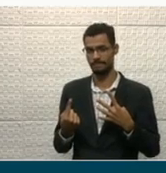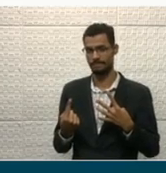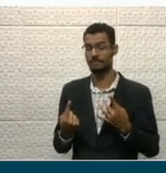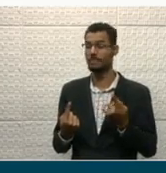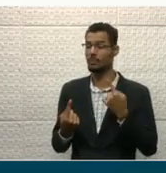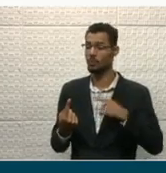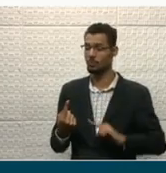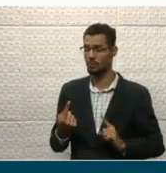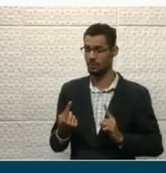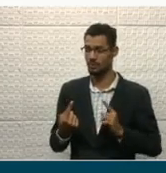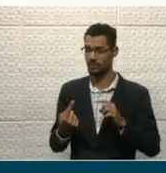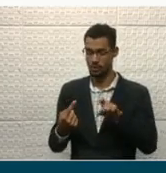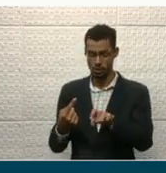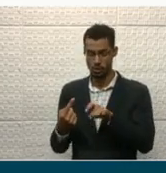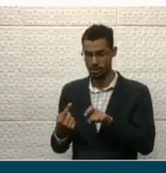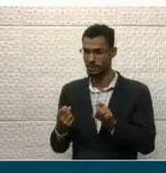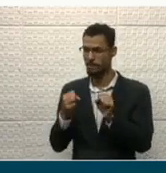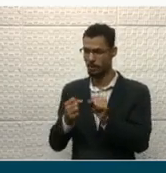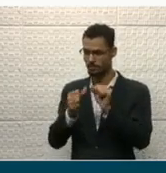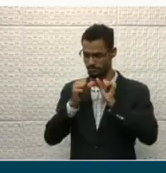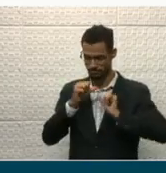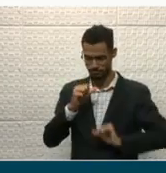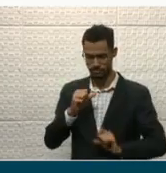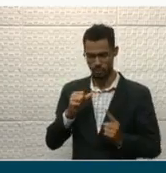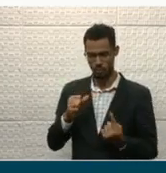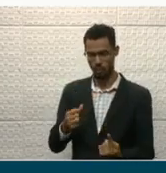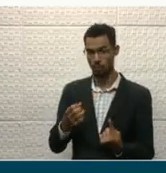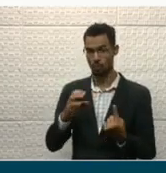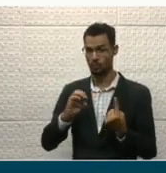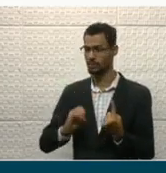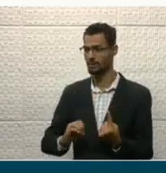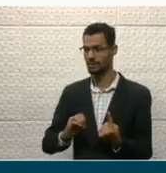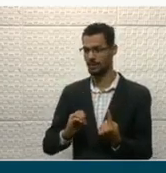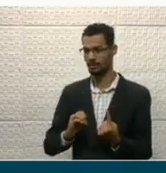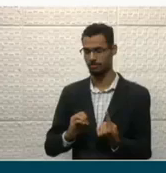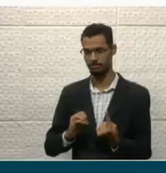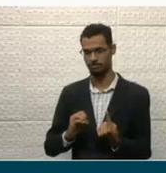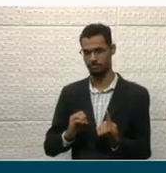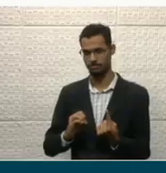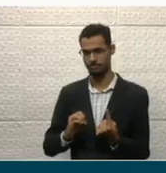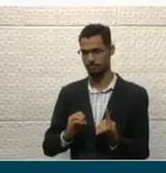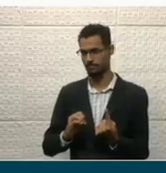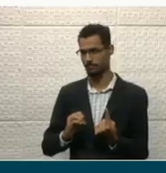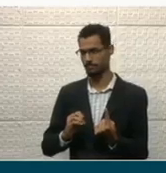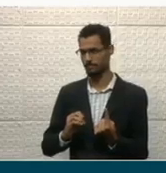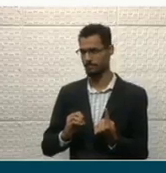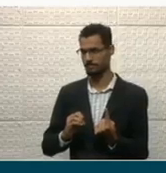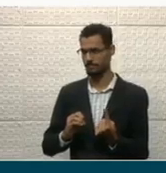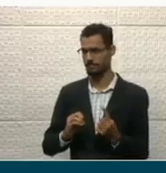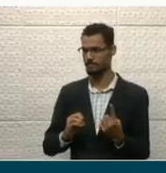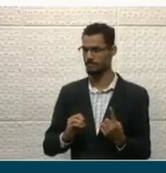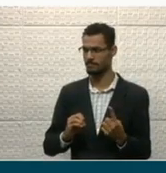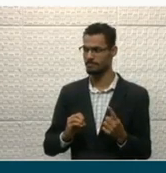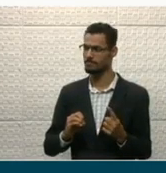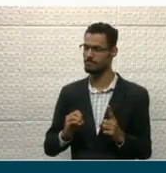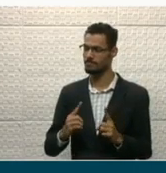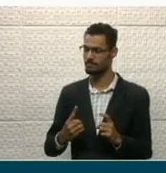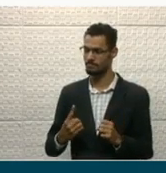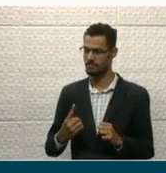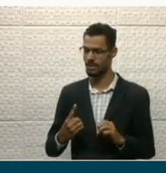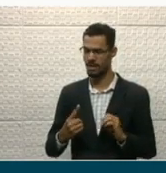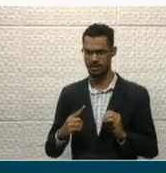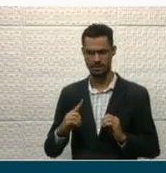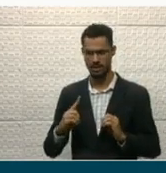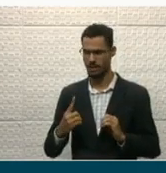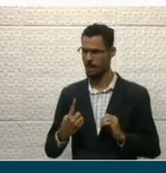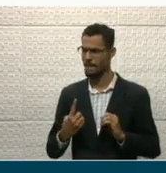E o último termo, o x, eu posso decompor como o produto da linha 1, 0 vezes o vetor xy.